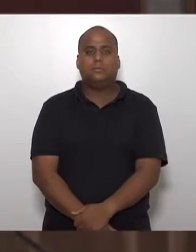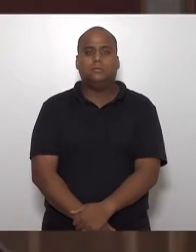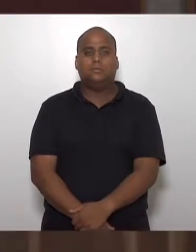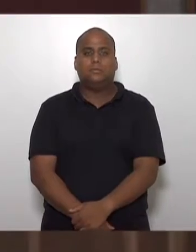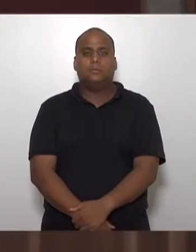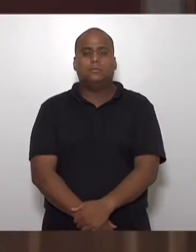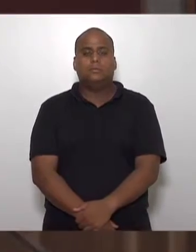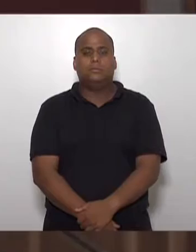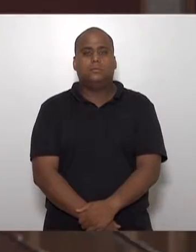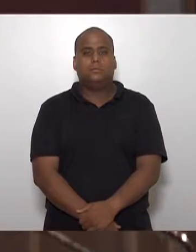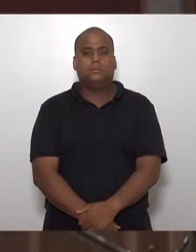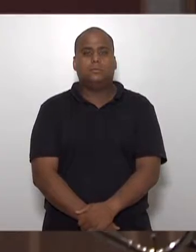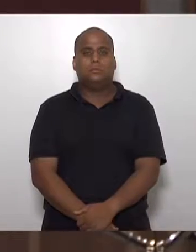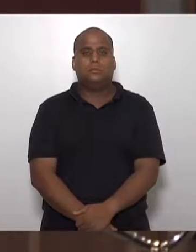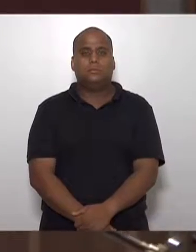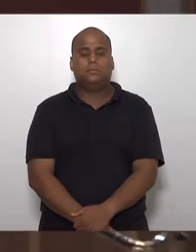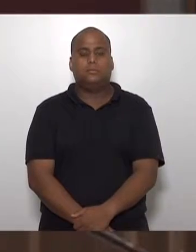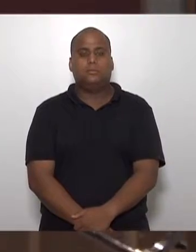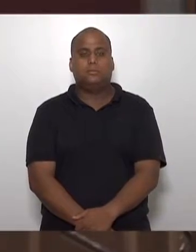já a